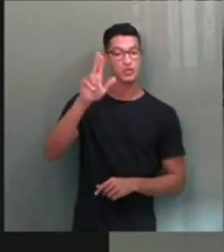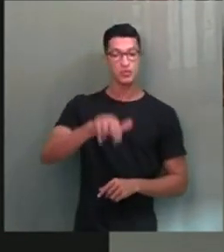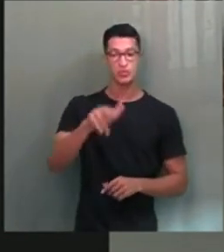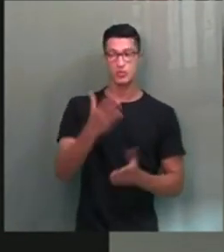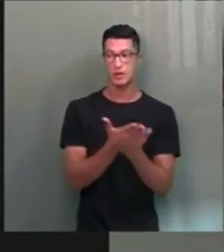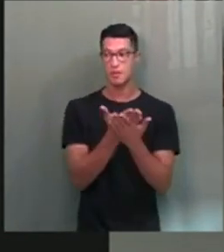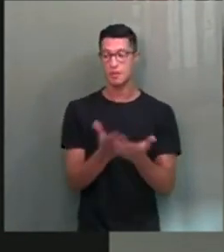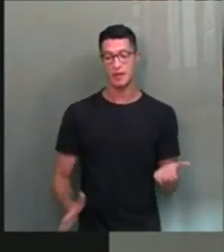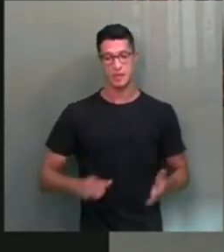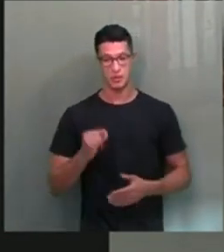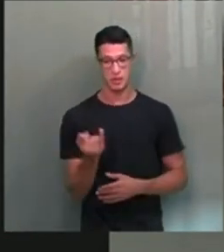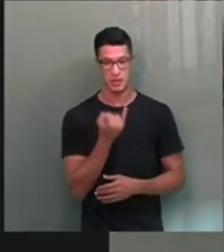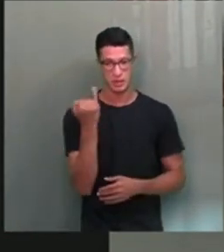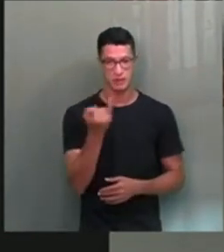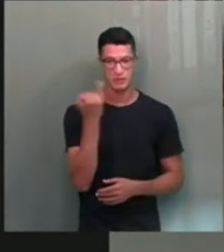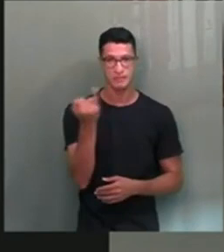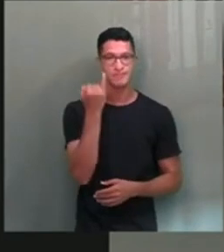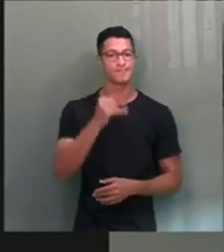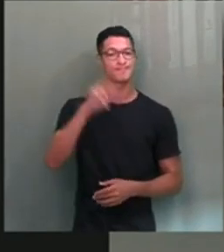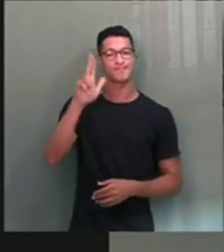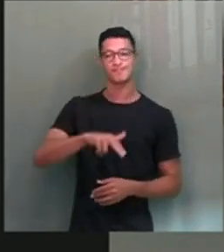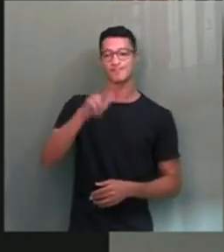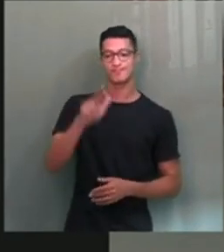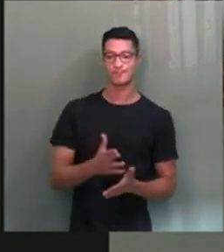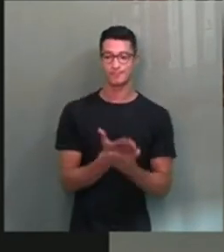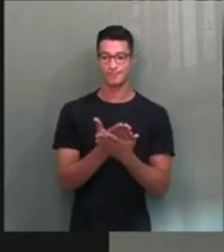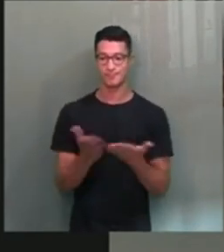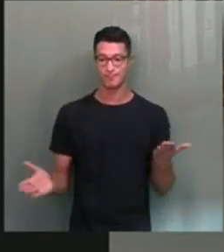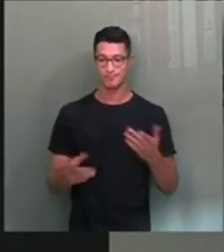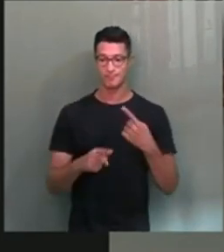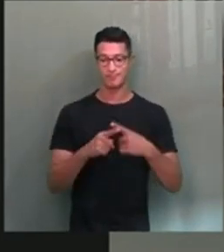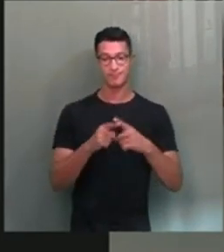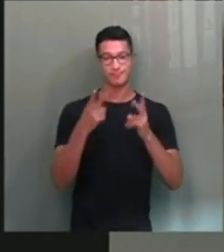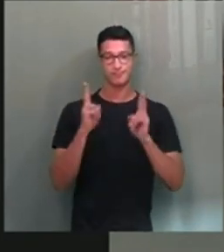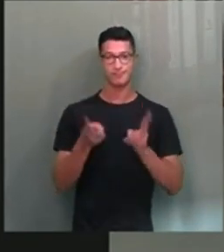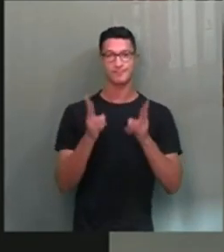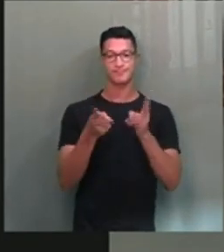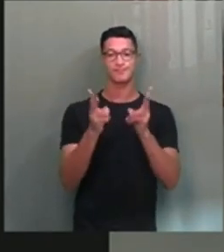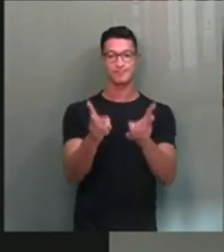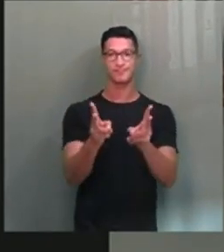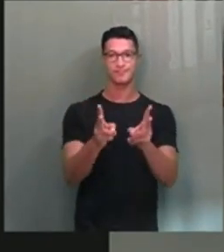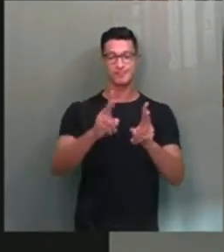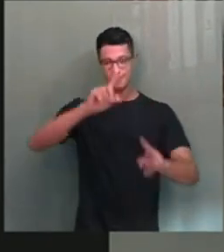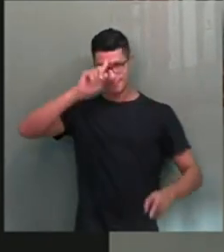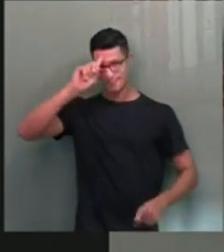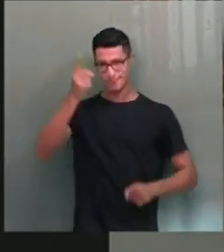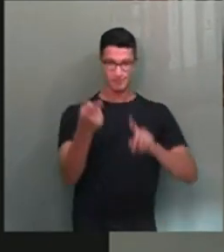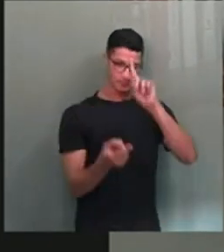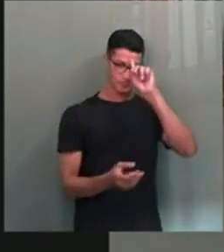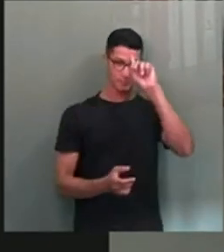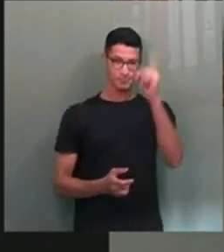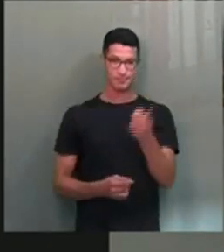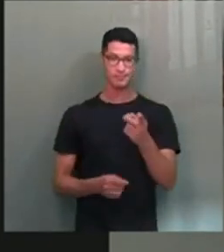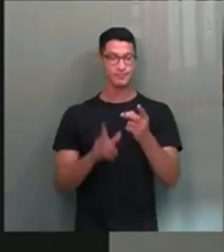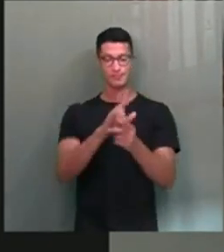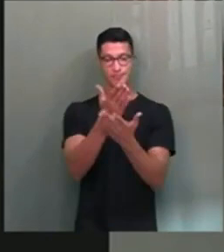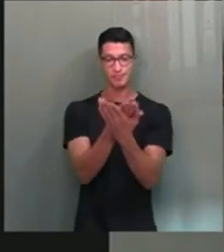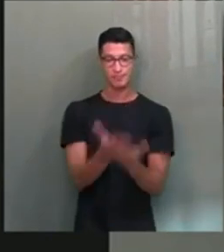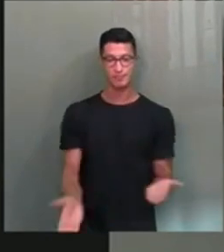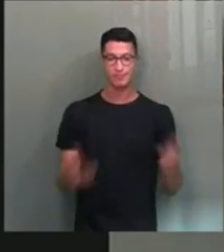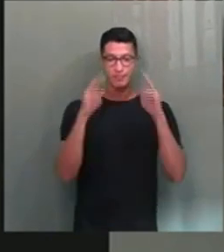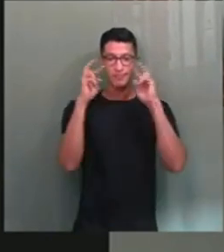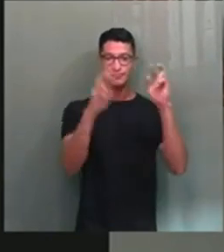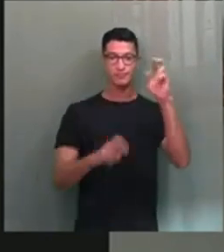sua relevância e nunca perderá, pois sempre está se reinventando, sem perder de